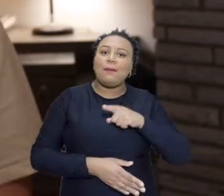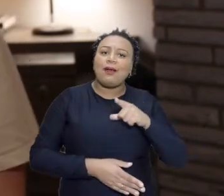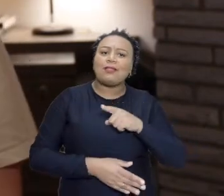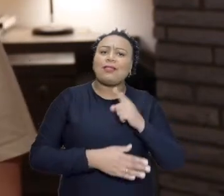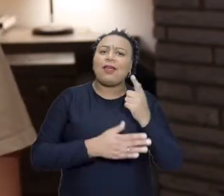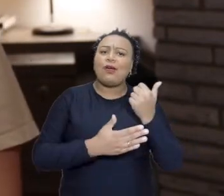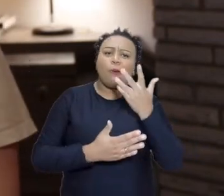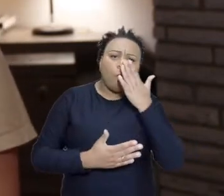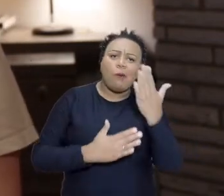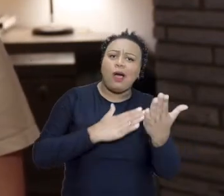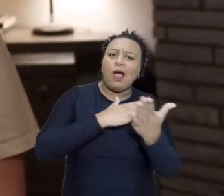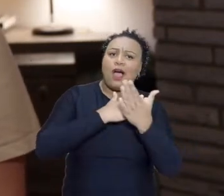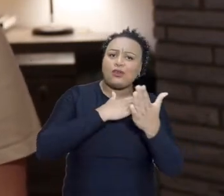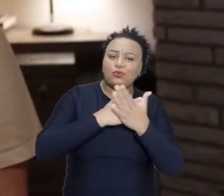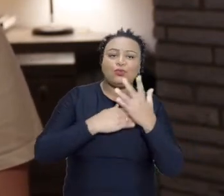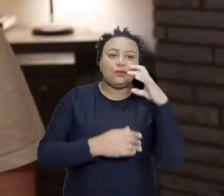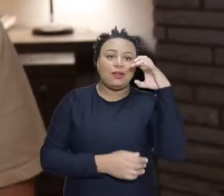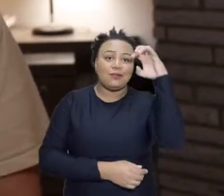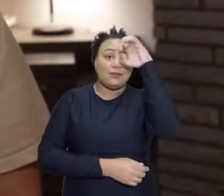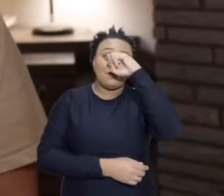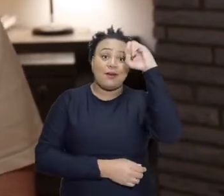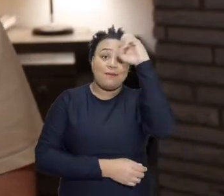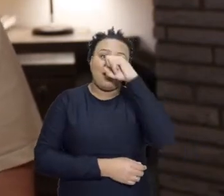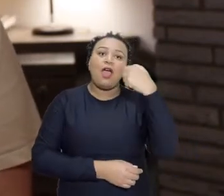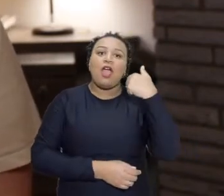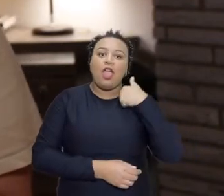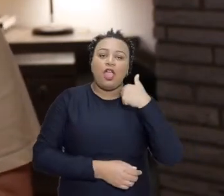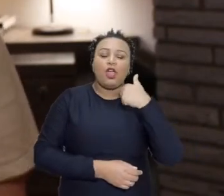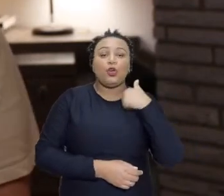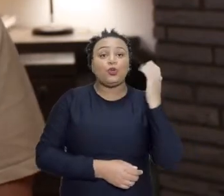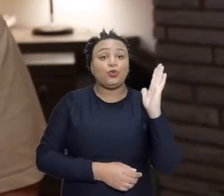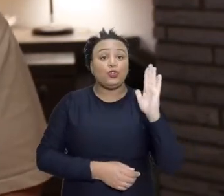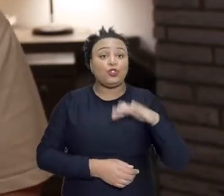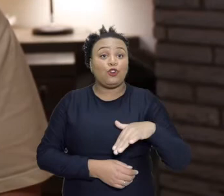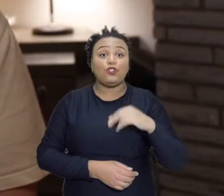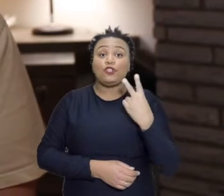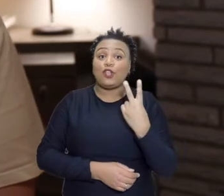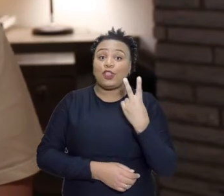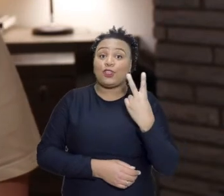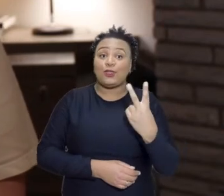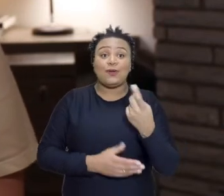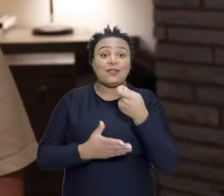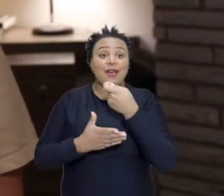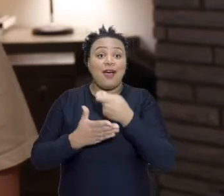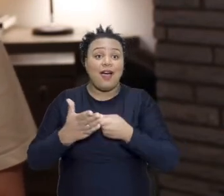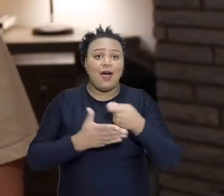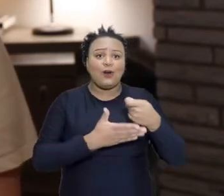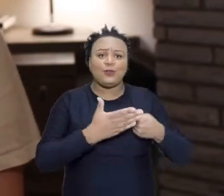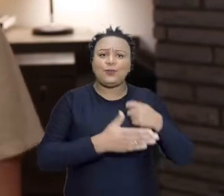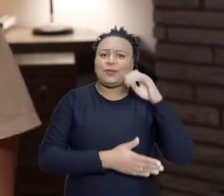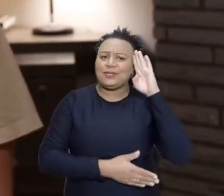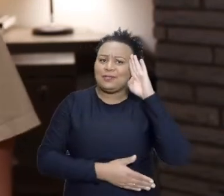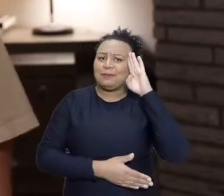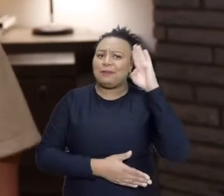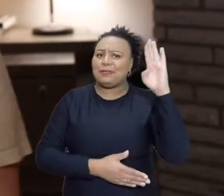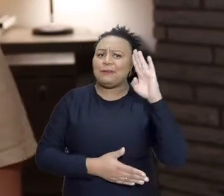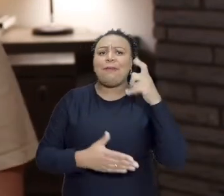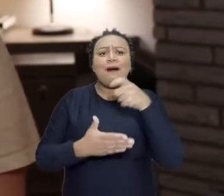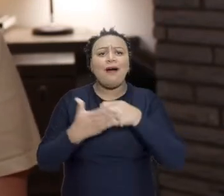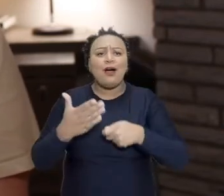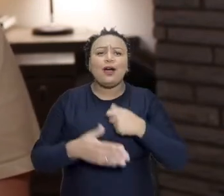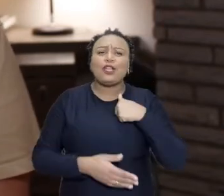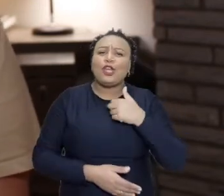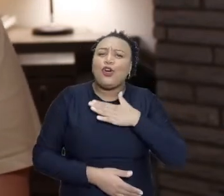maior neste aprendizado, eu trouxe para vocês 2 autores que são os principais autores que eu gosto